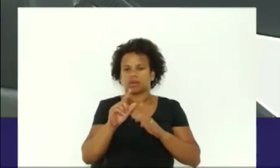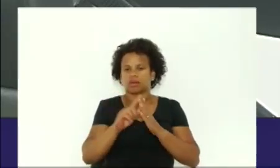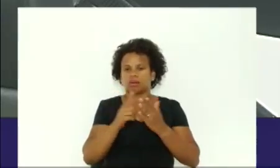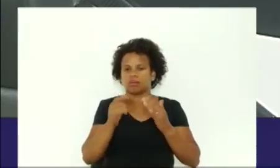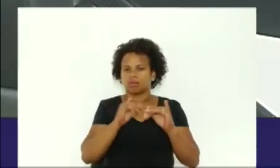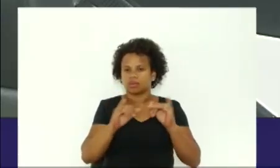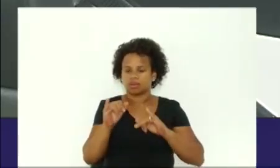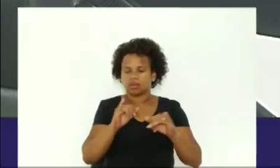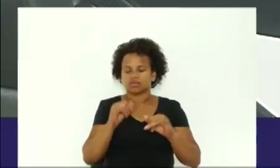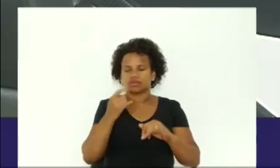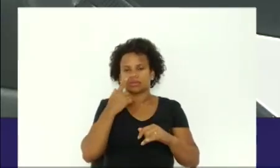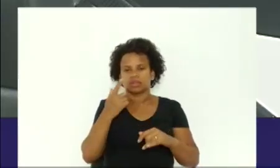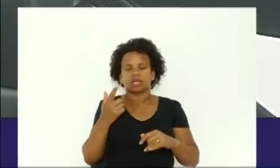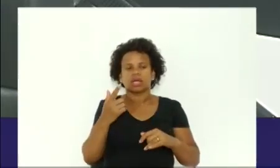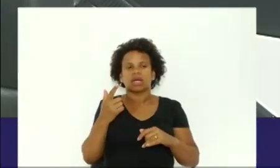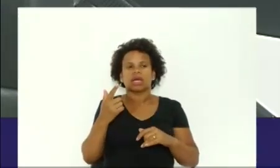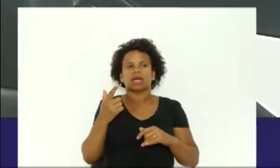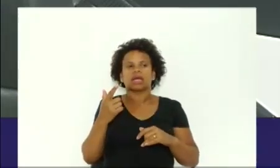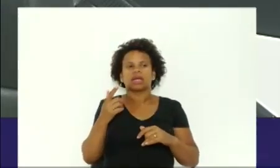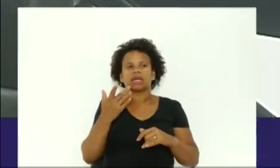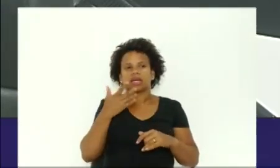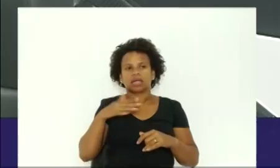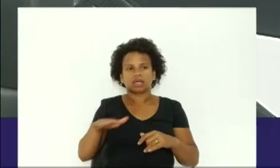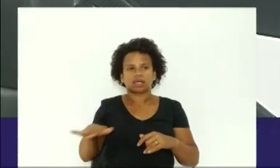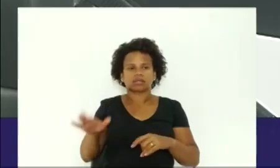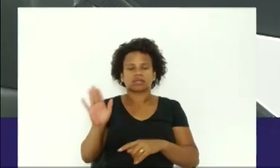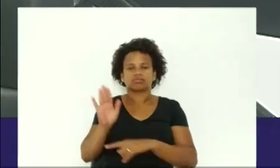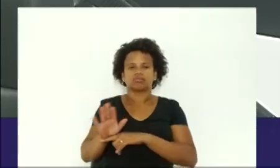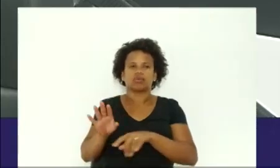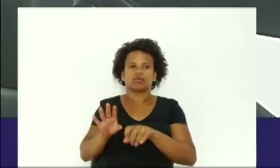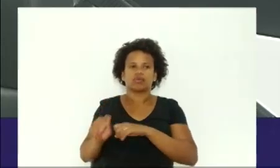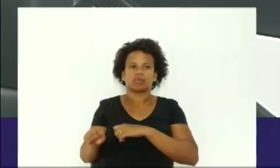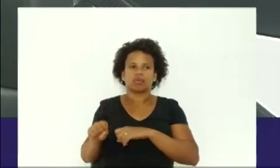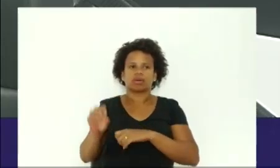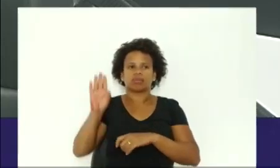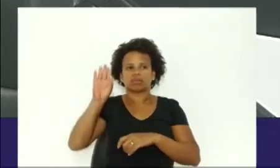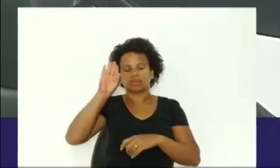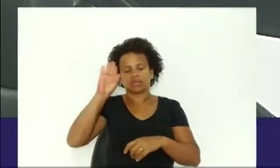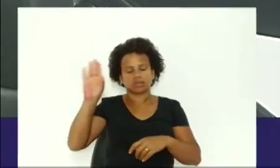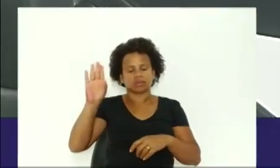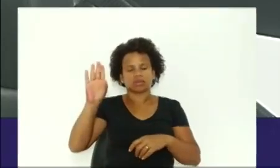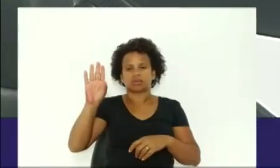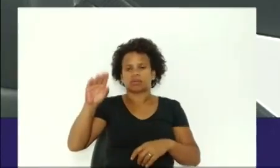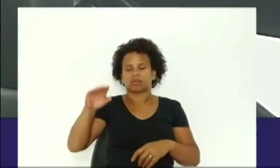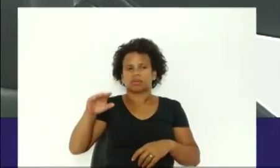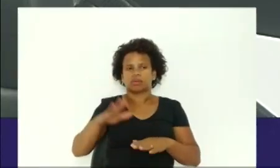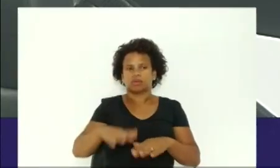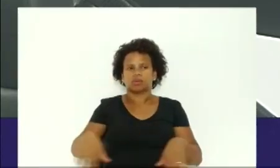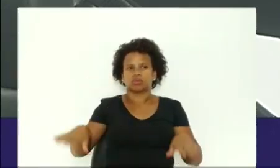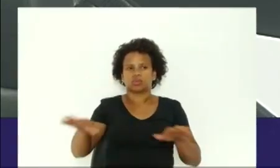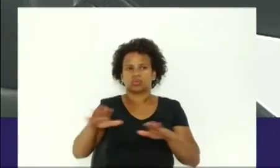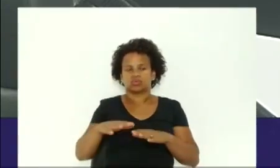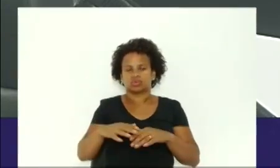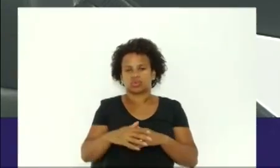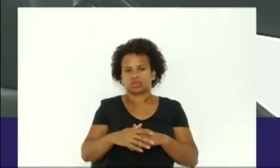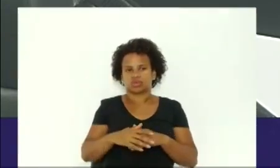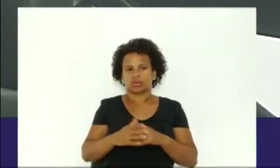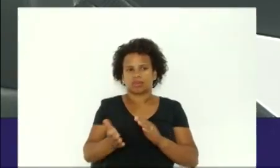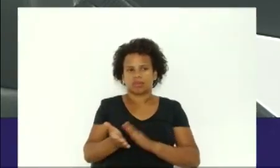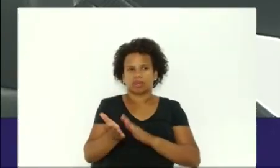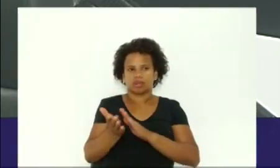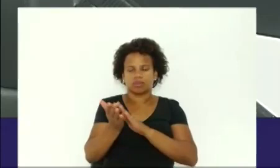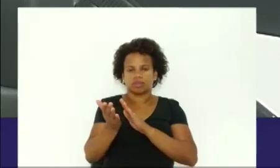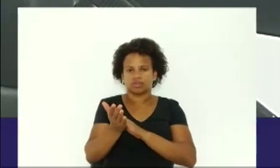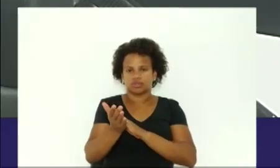sendo formadas com esses princípios que deveriam reger a todos nós. Então, parabéns a todos